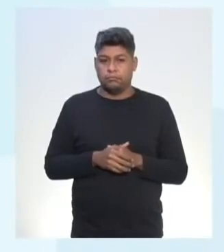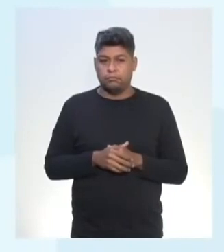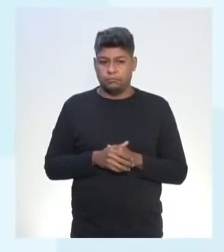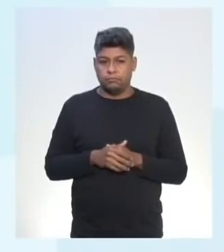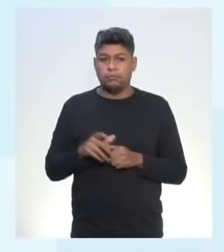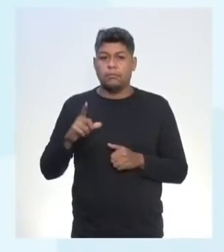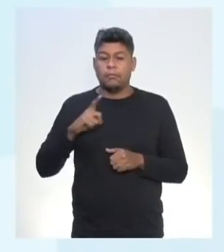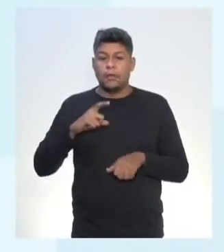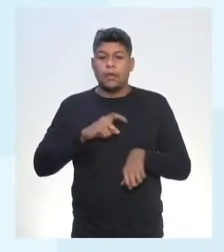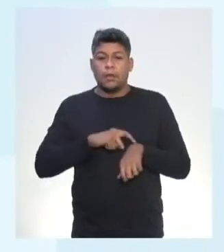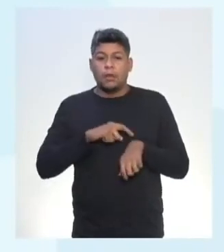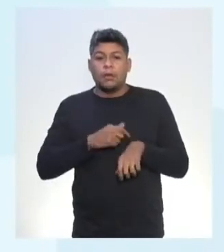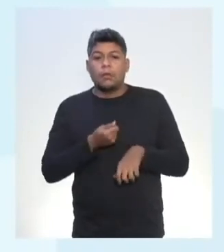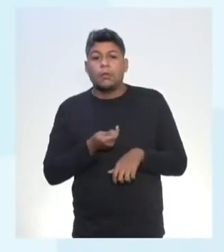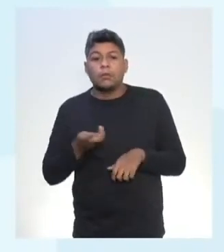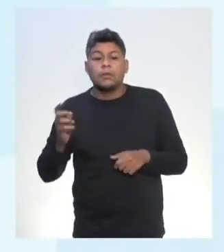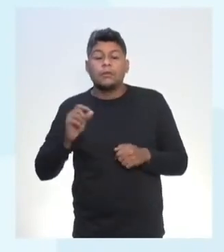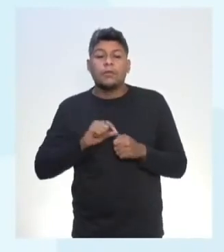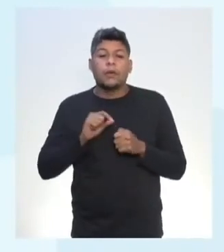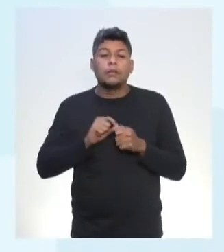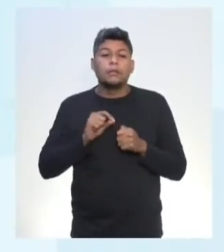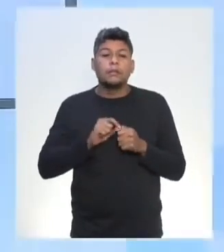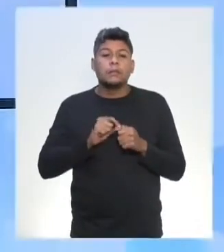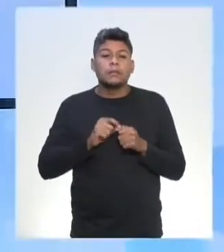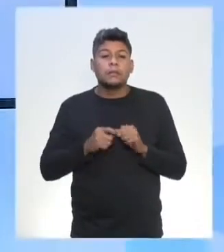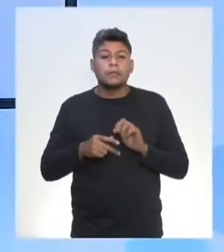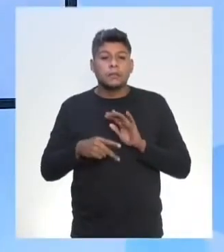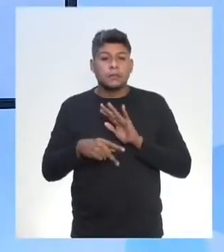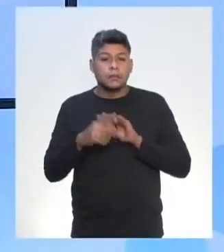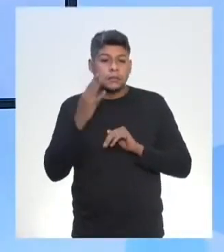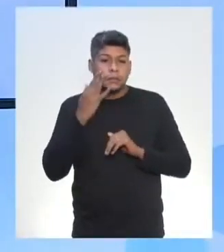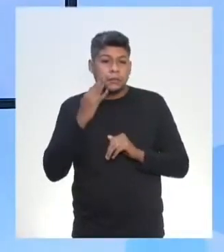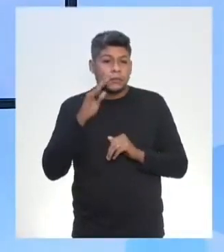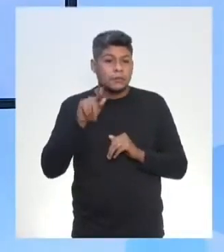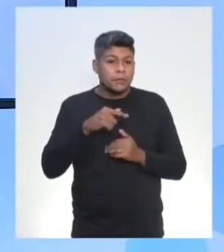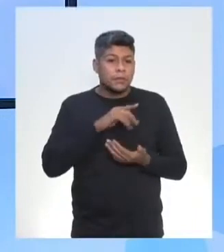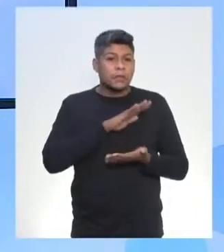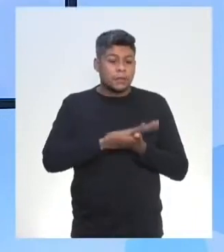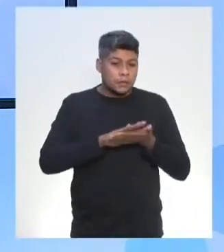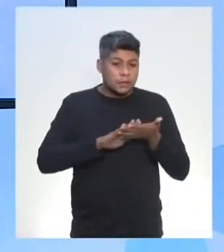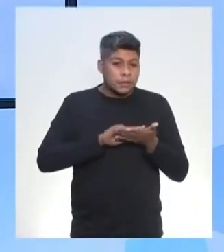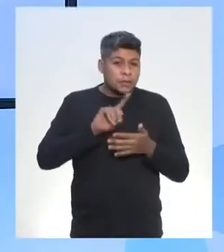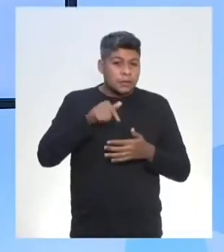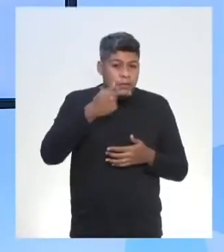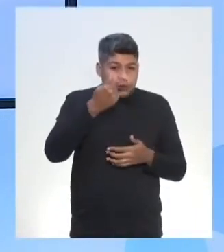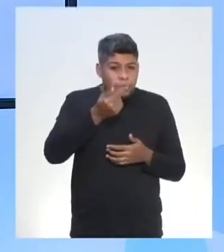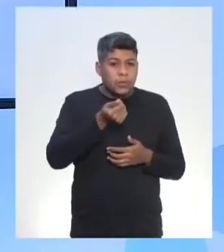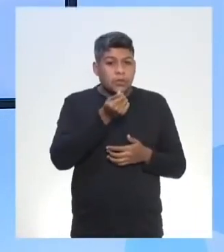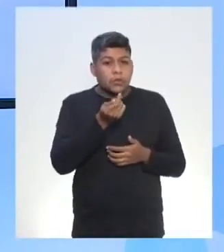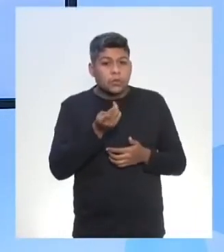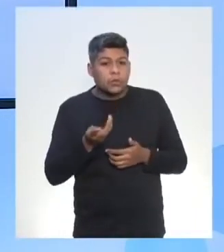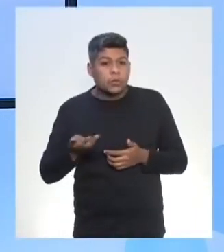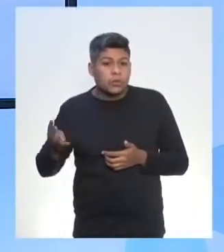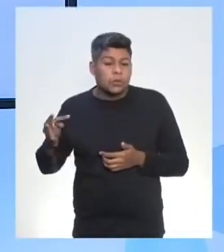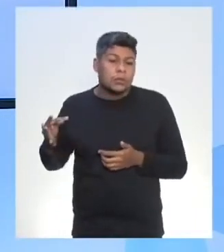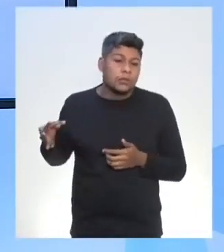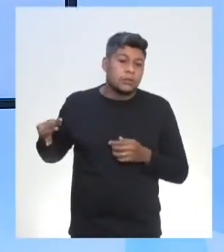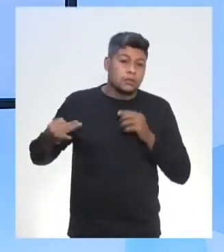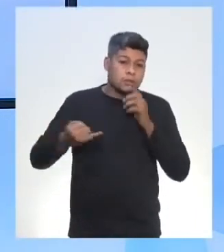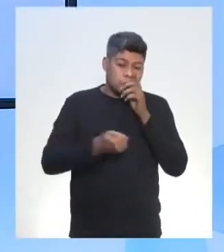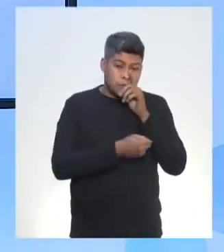Agora está na hora de contar. Ó, você faz a multiplicação como se não tivesse vírgula e depois você conta todas as casas